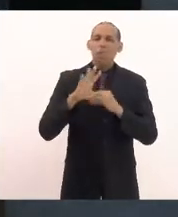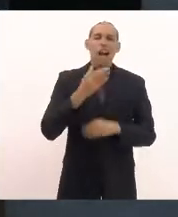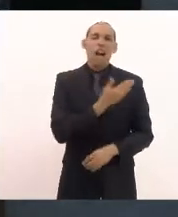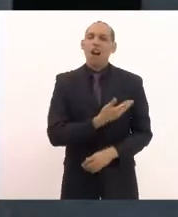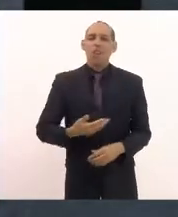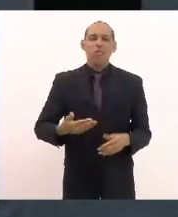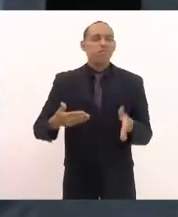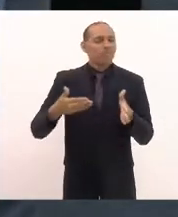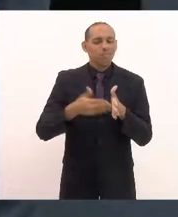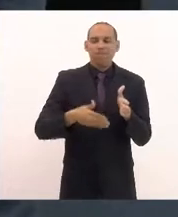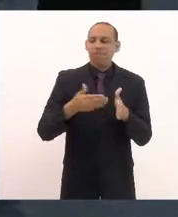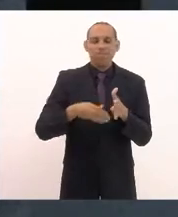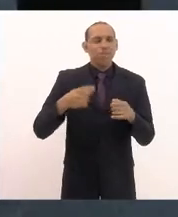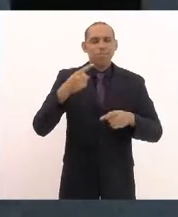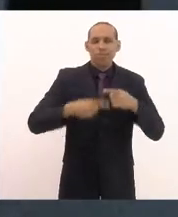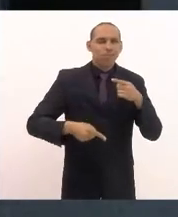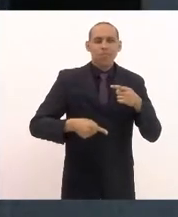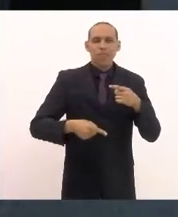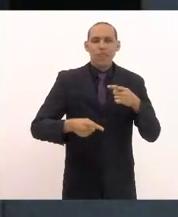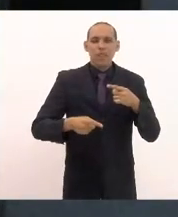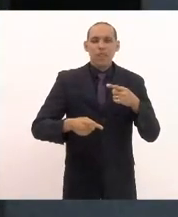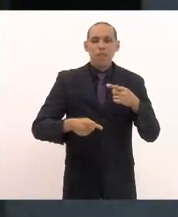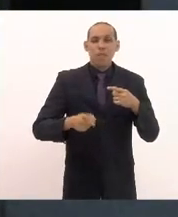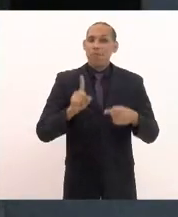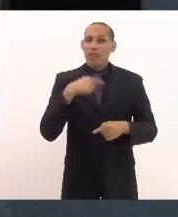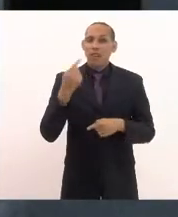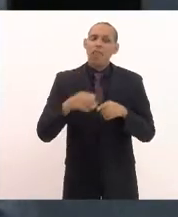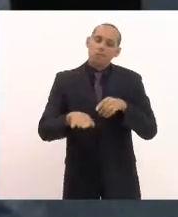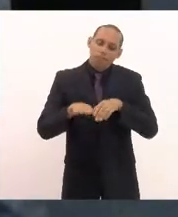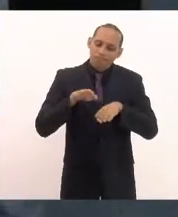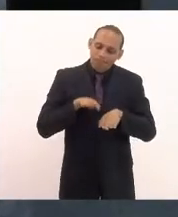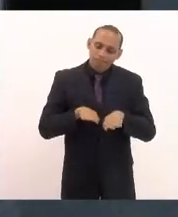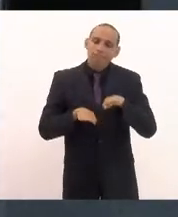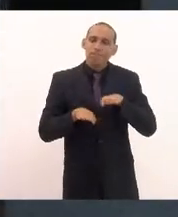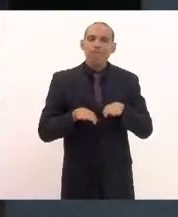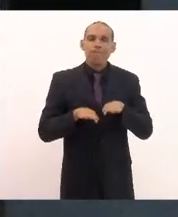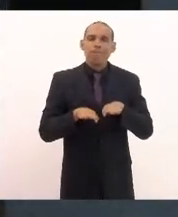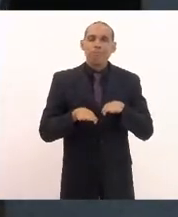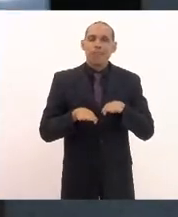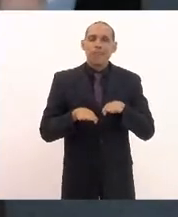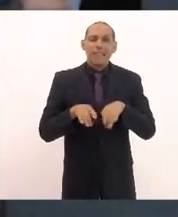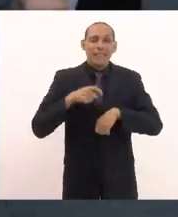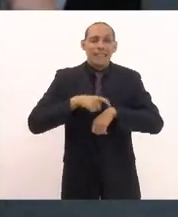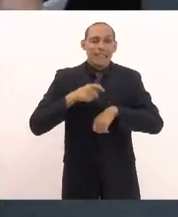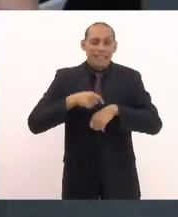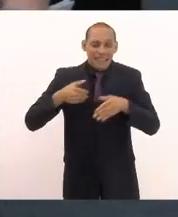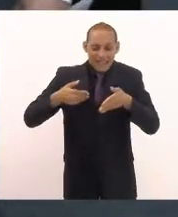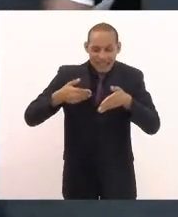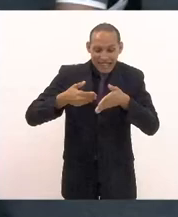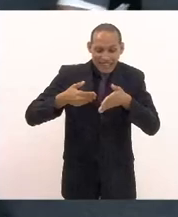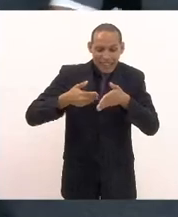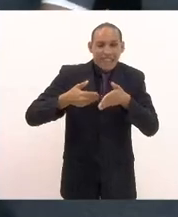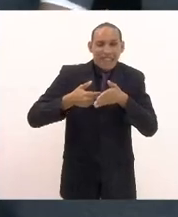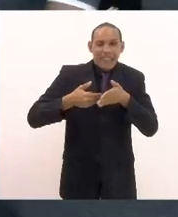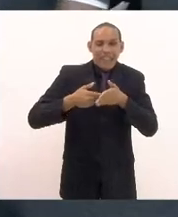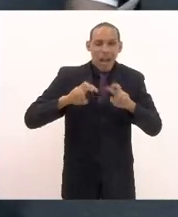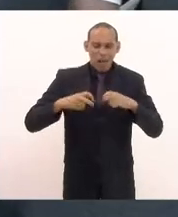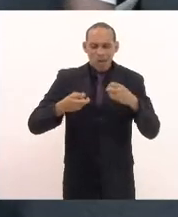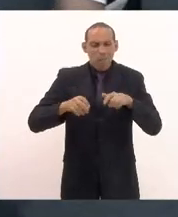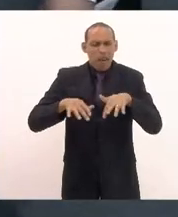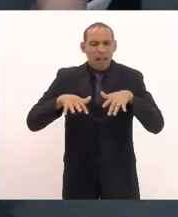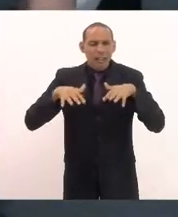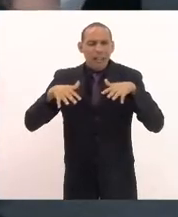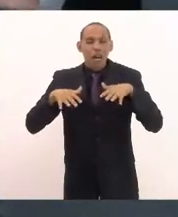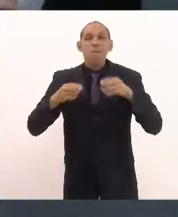permitiu, resistiu, a gente teve que recuar aos 47 do segundo tempo, sob tensão no plenário,